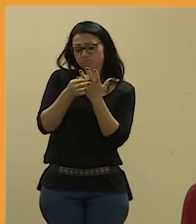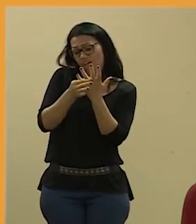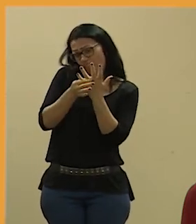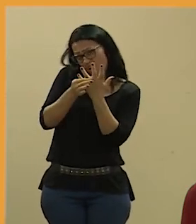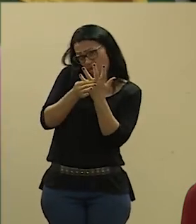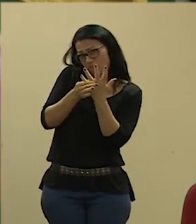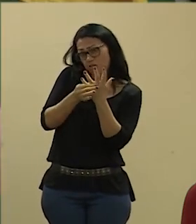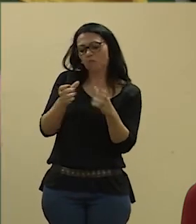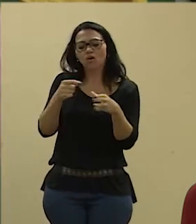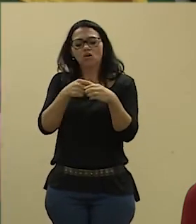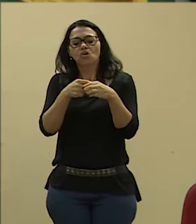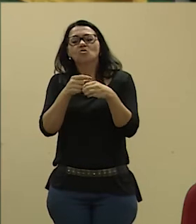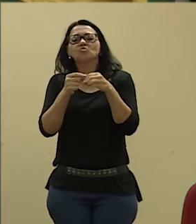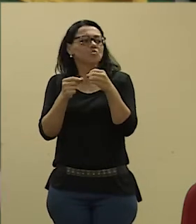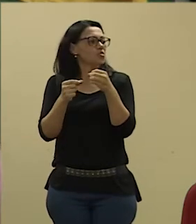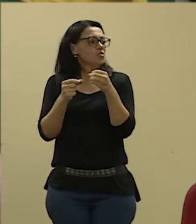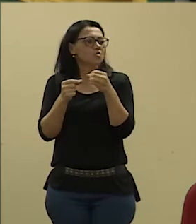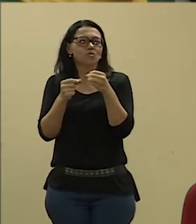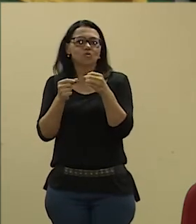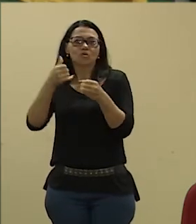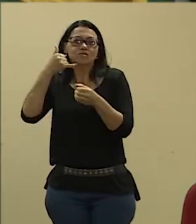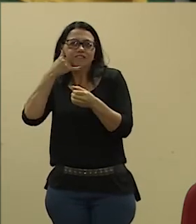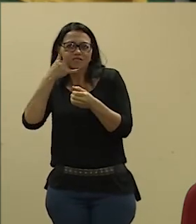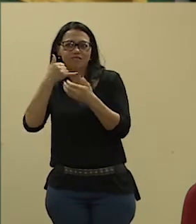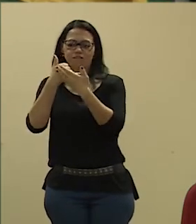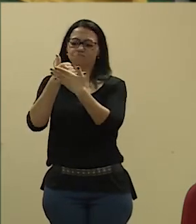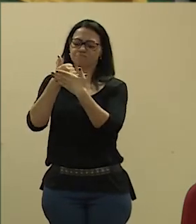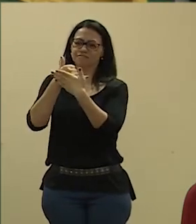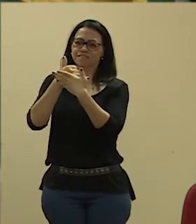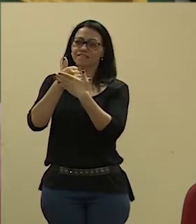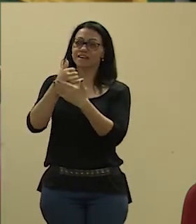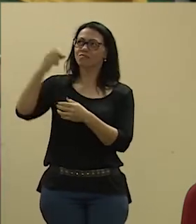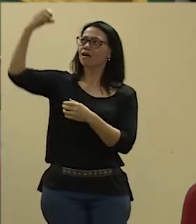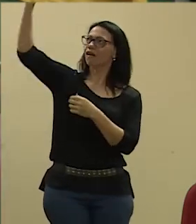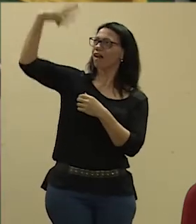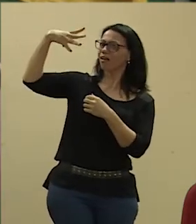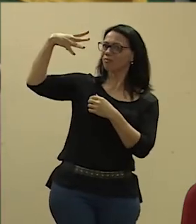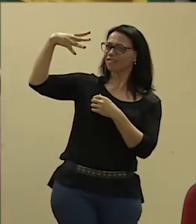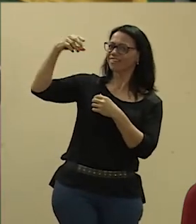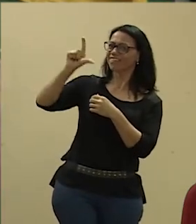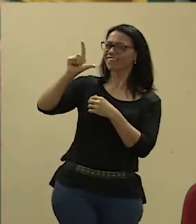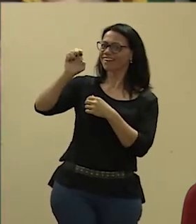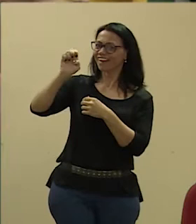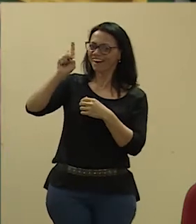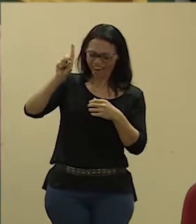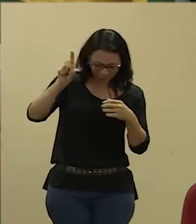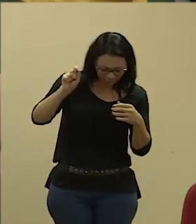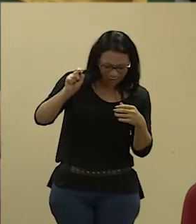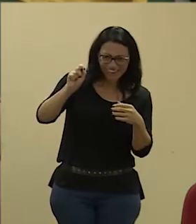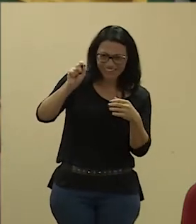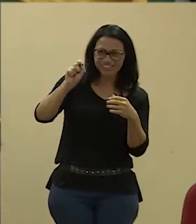celular e ele em volta dele assim tem é lâmpadas de led então você coloca assim no seu celular ele prende aqui